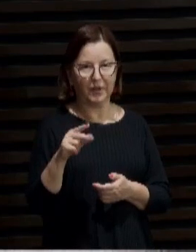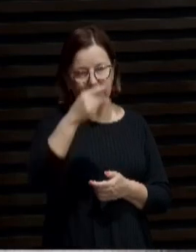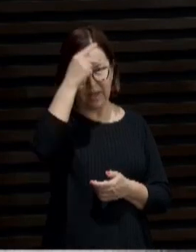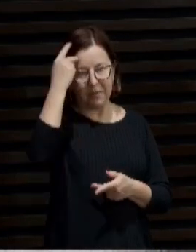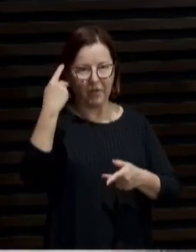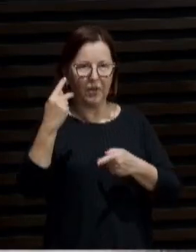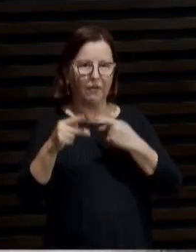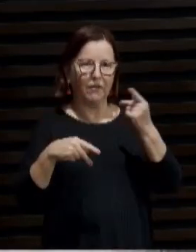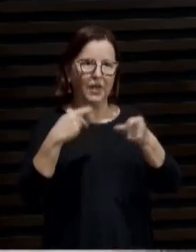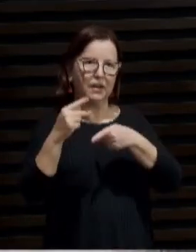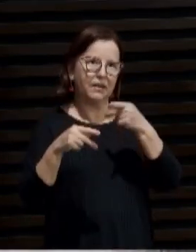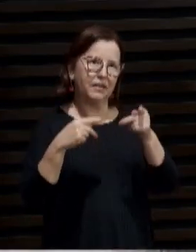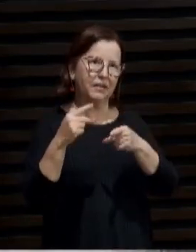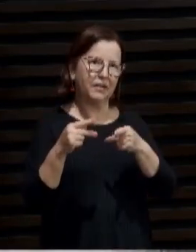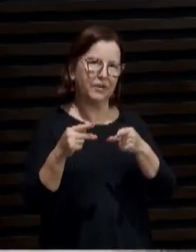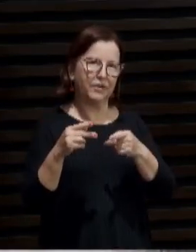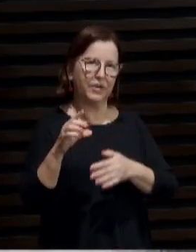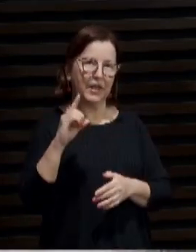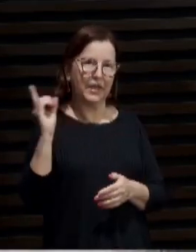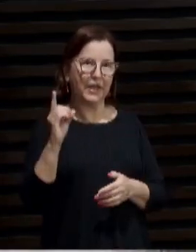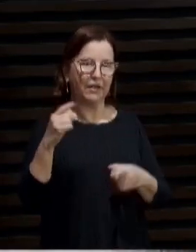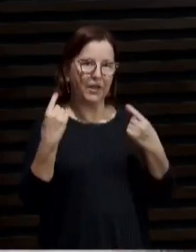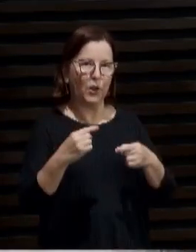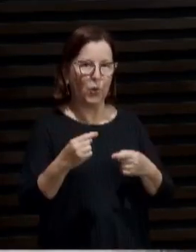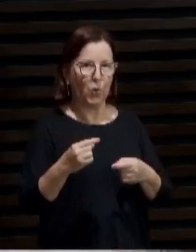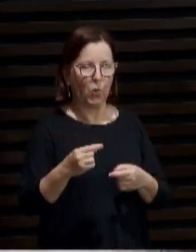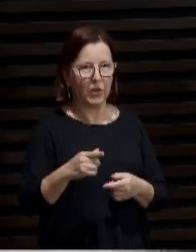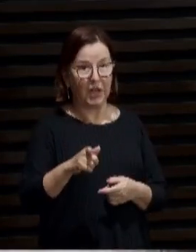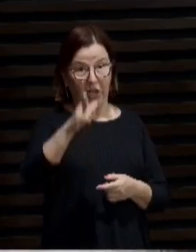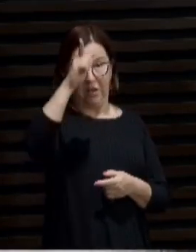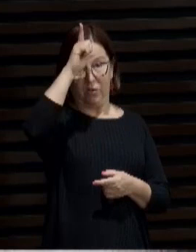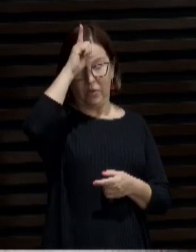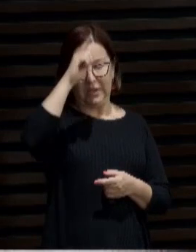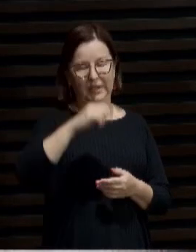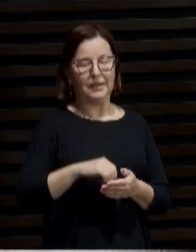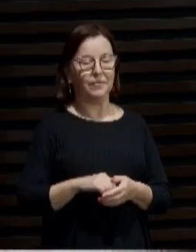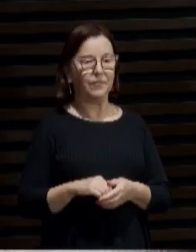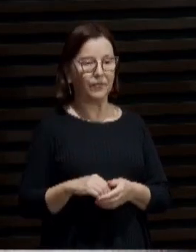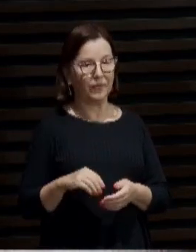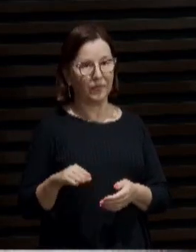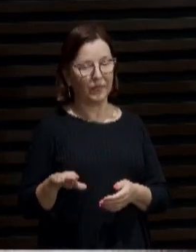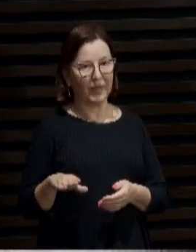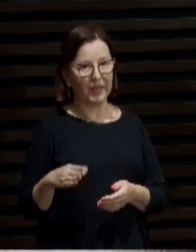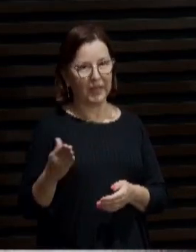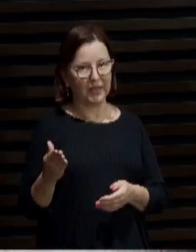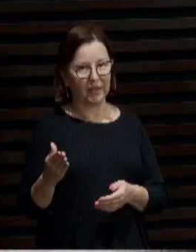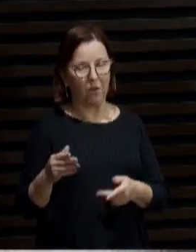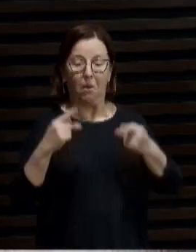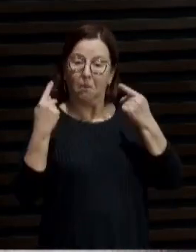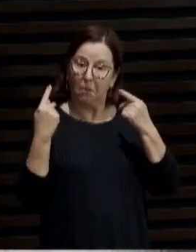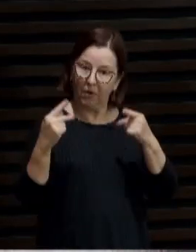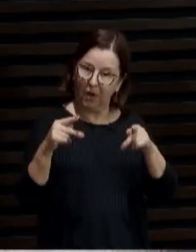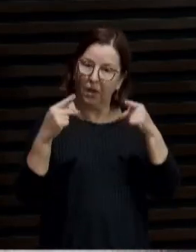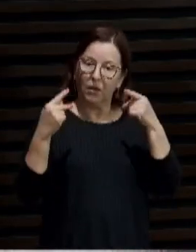falando sobre Davi contra Golias, né? Aí então, ele fez uma preleção muito